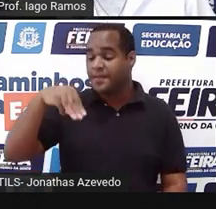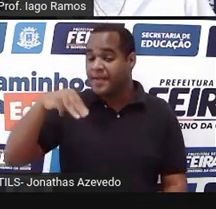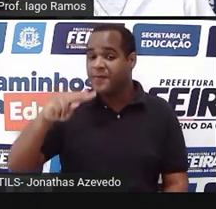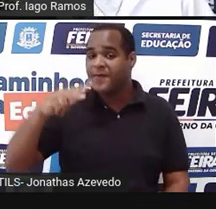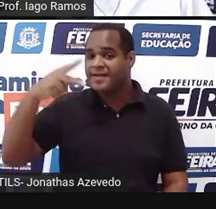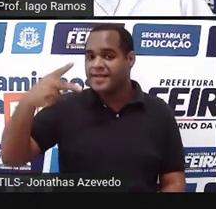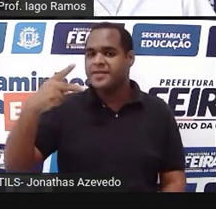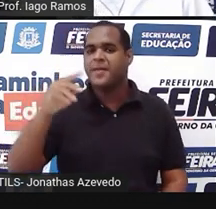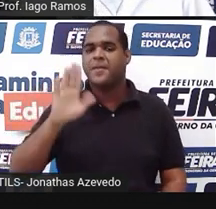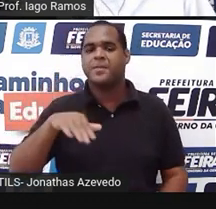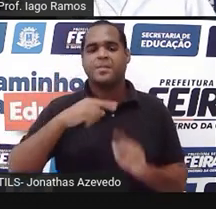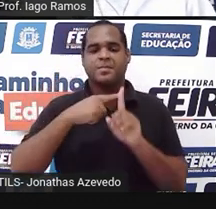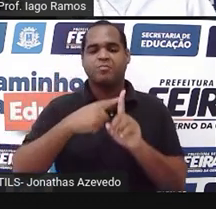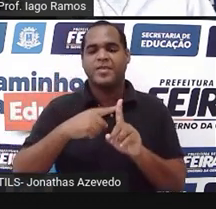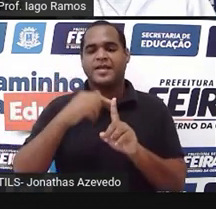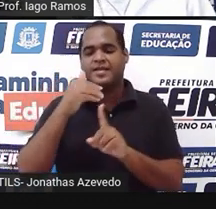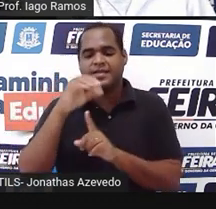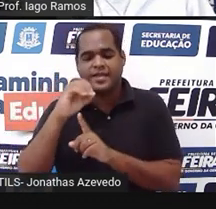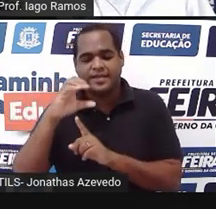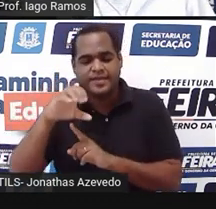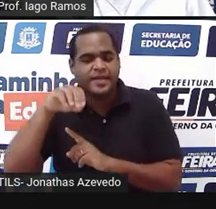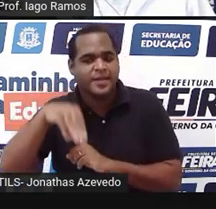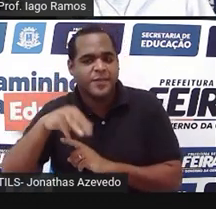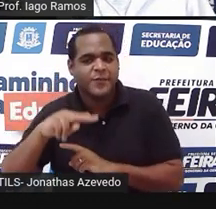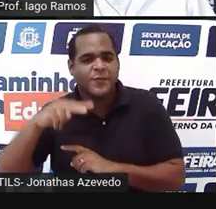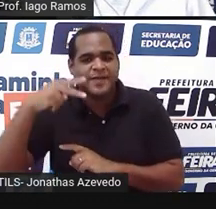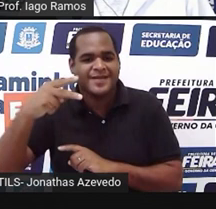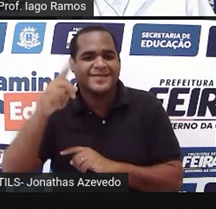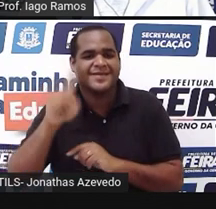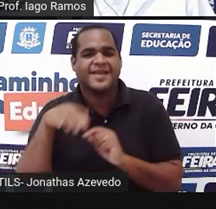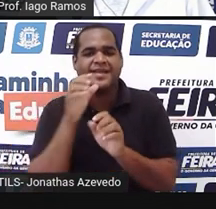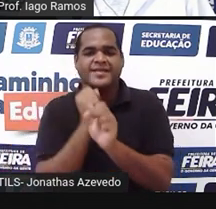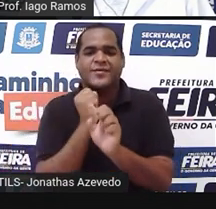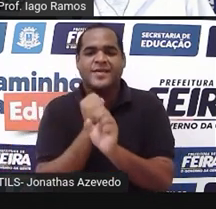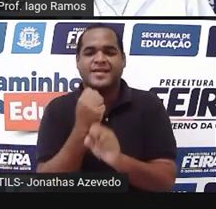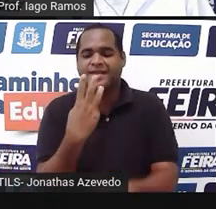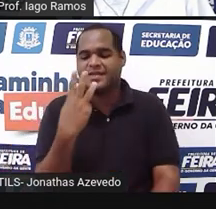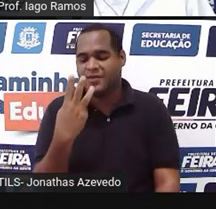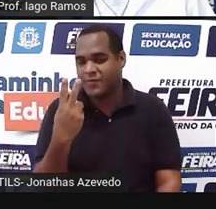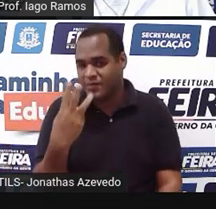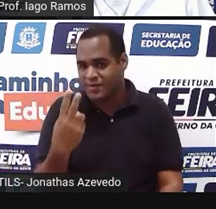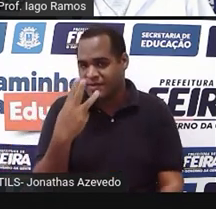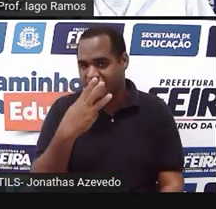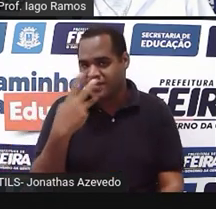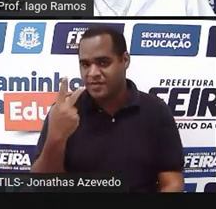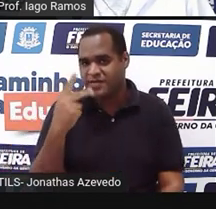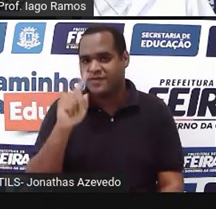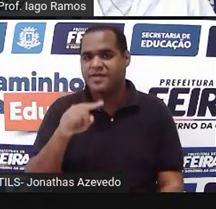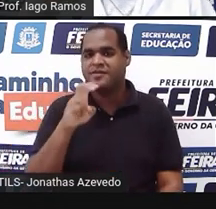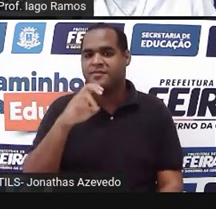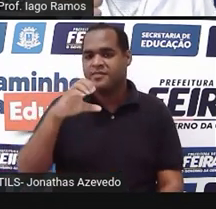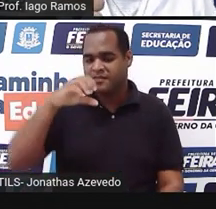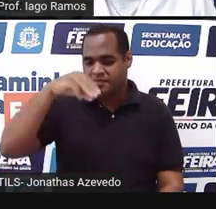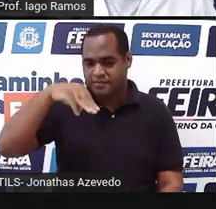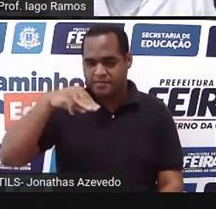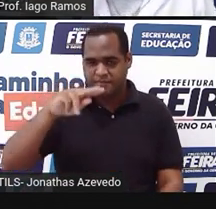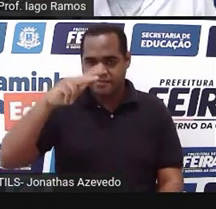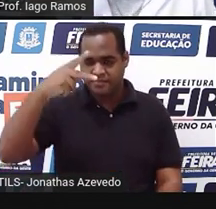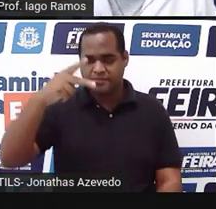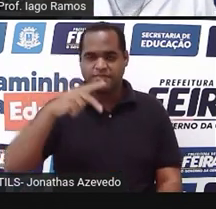mais a área do triângulo 2p 10 centímetros quadrados estudar 32,5 cm quadrados